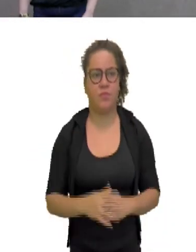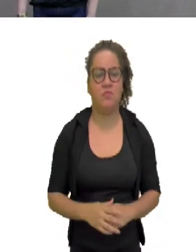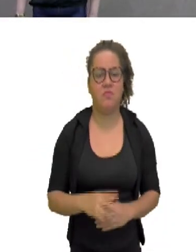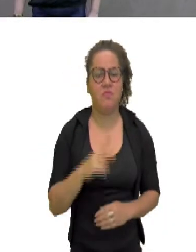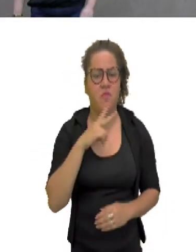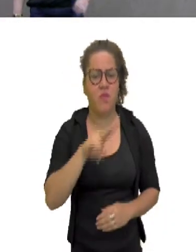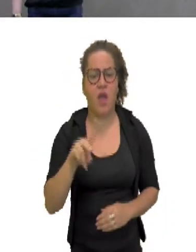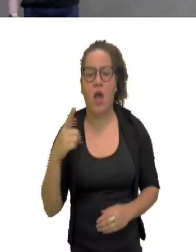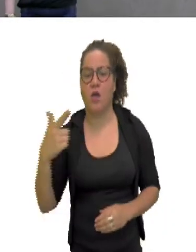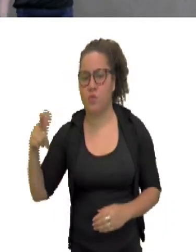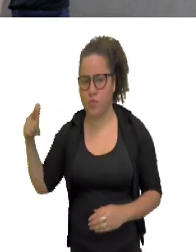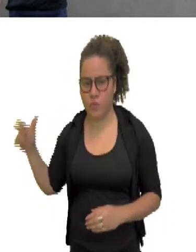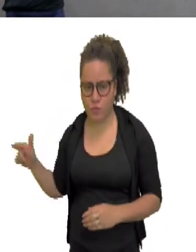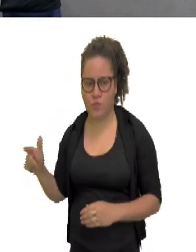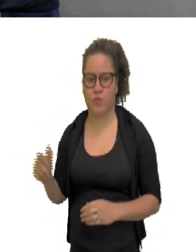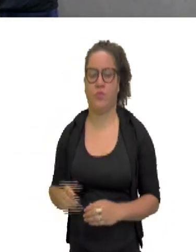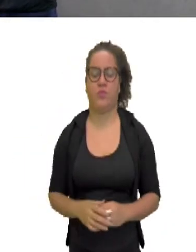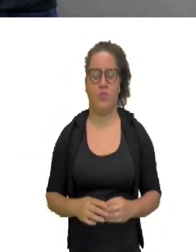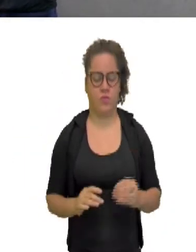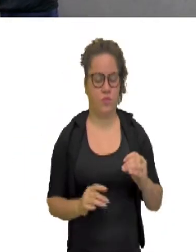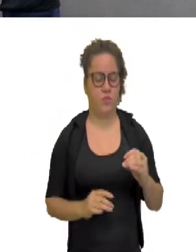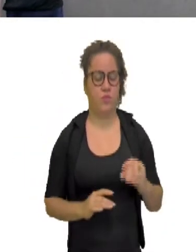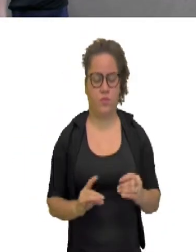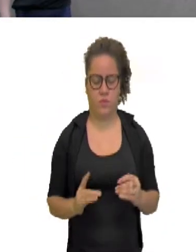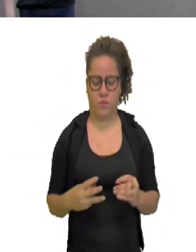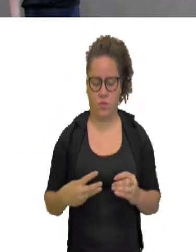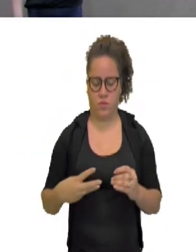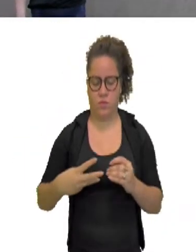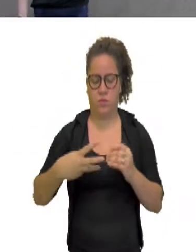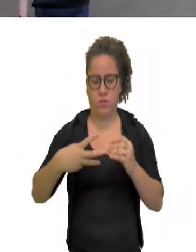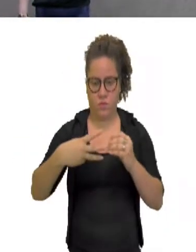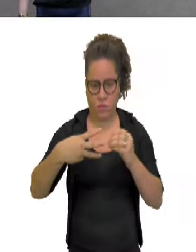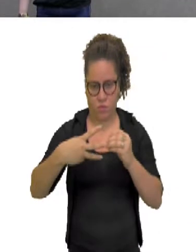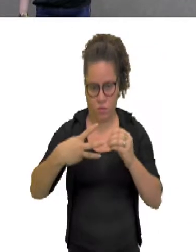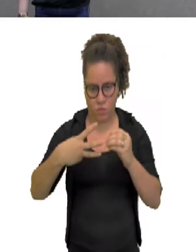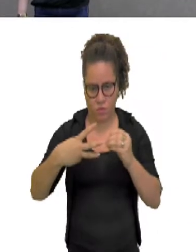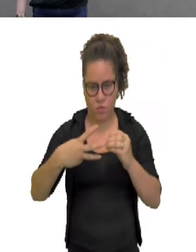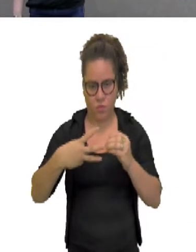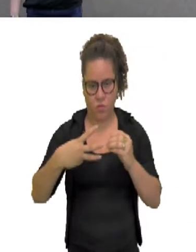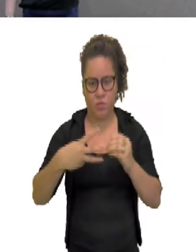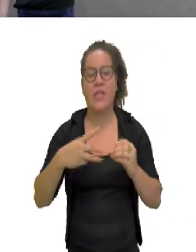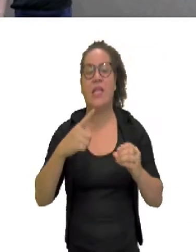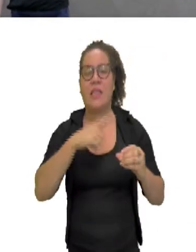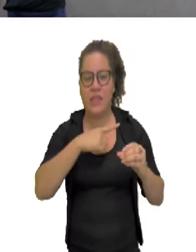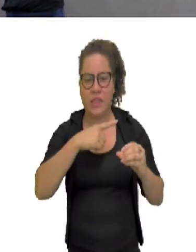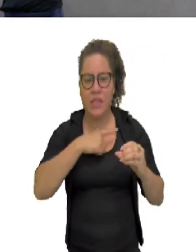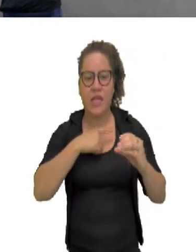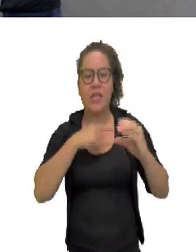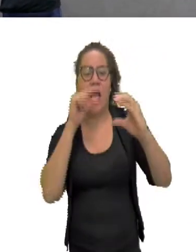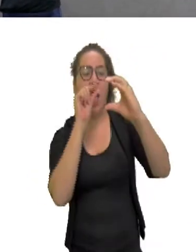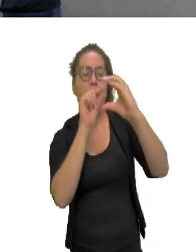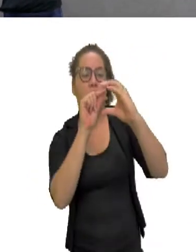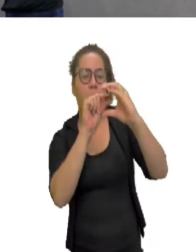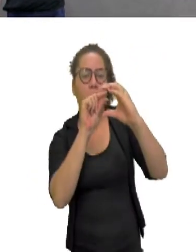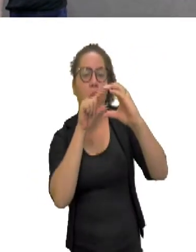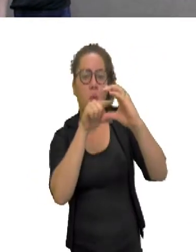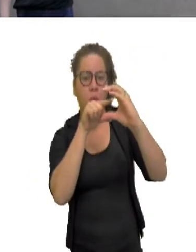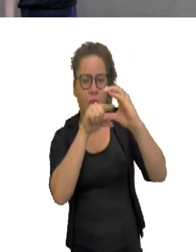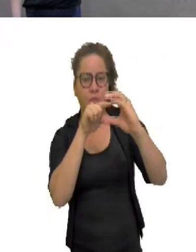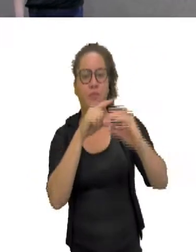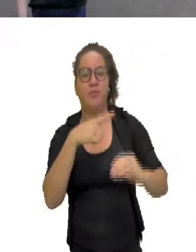agora. As células animais são células eucarióticas, as quais são encontradas